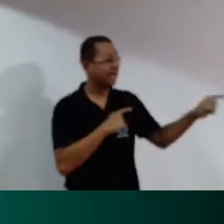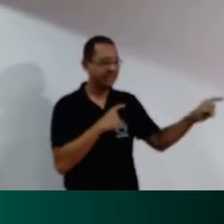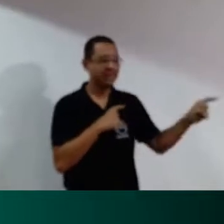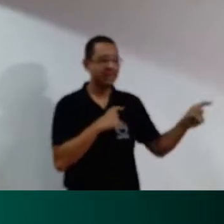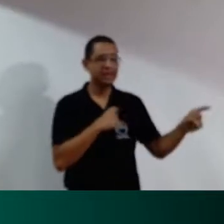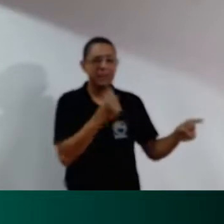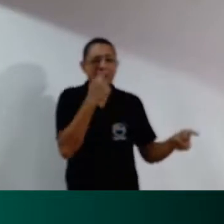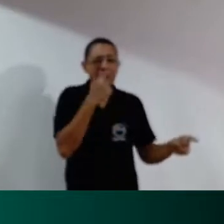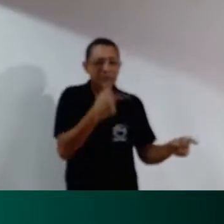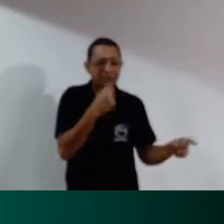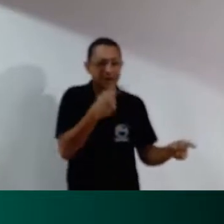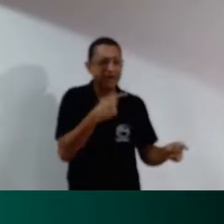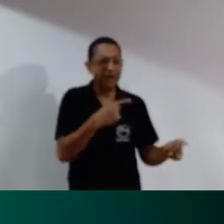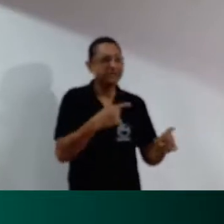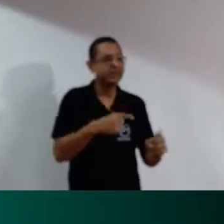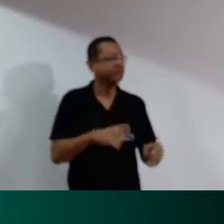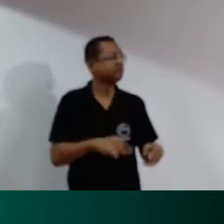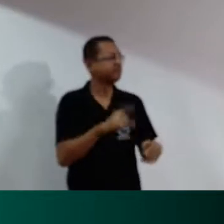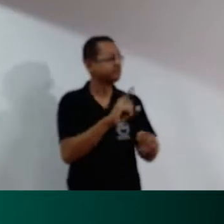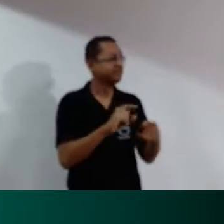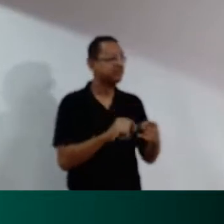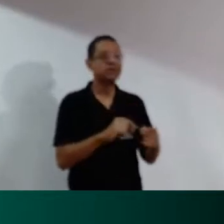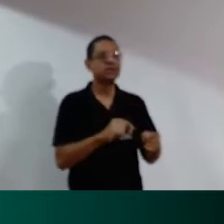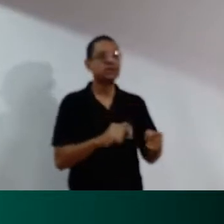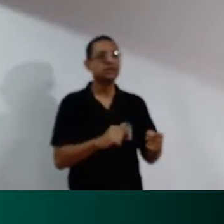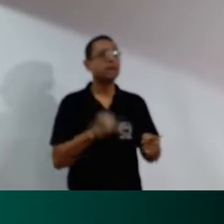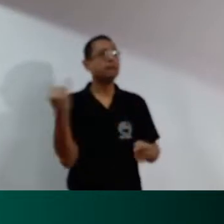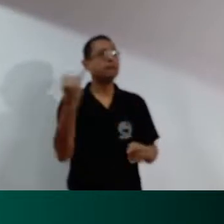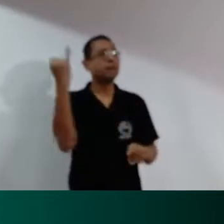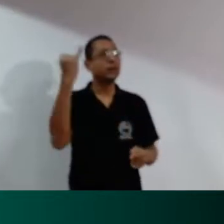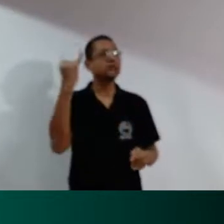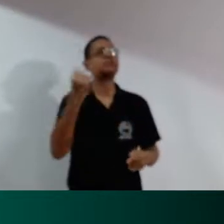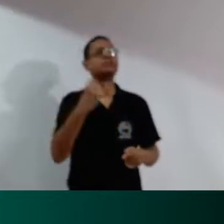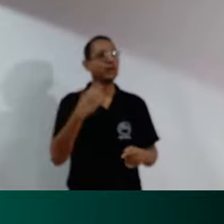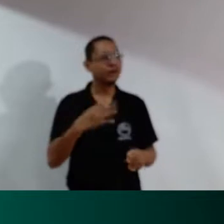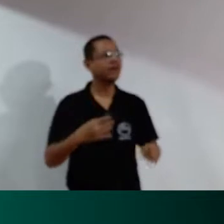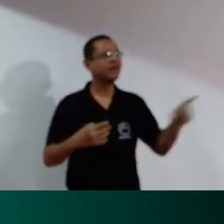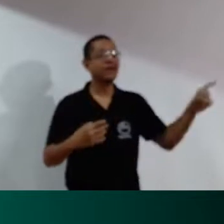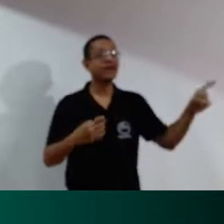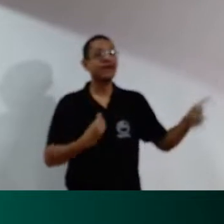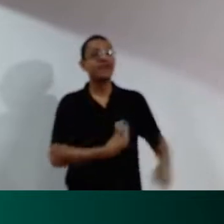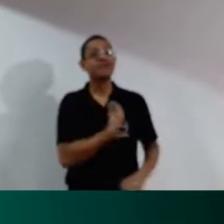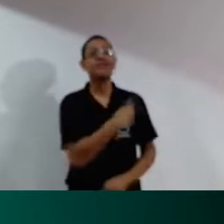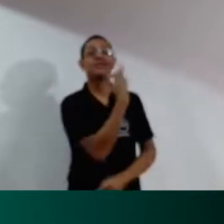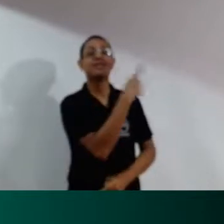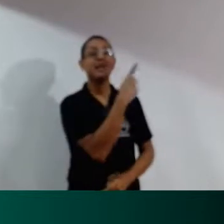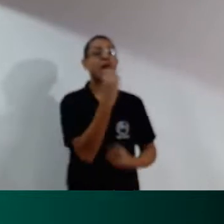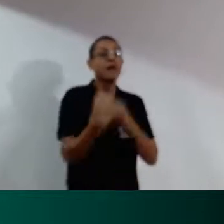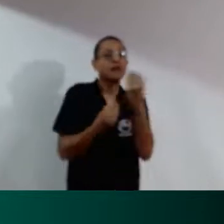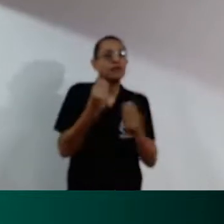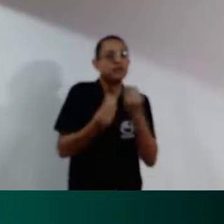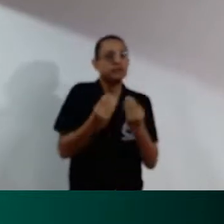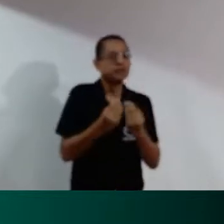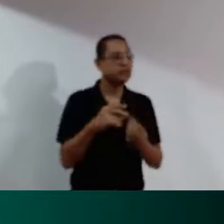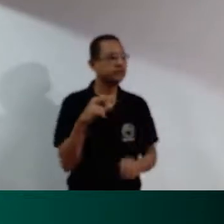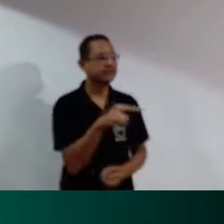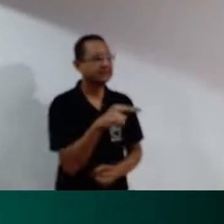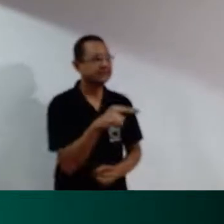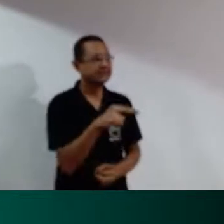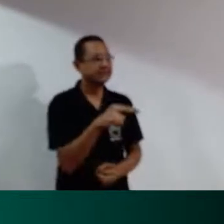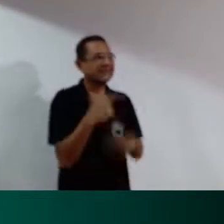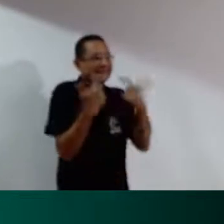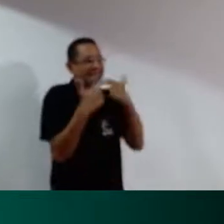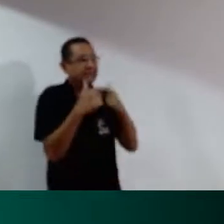muito mais importante que eu conheço a história de vida deles pode não fazer rir né mas pode vão